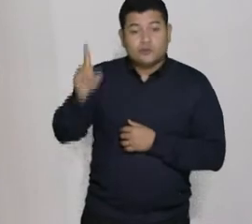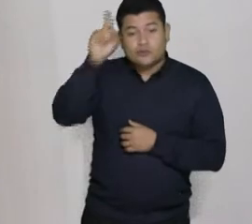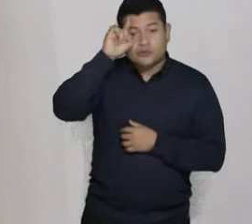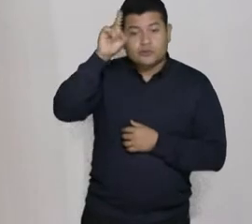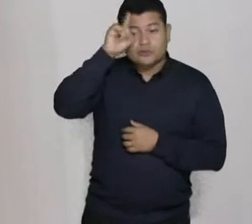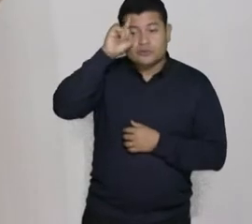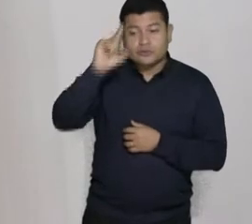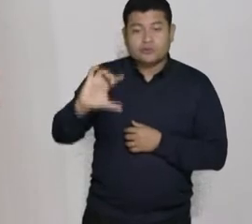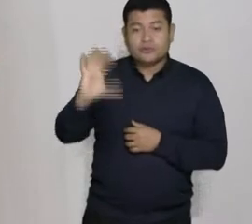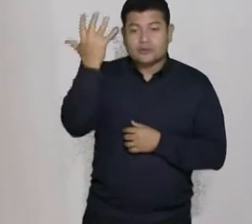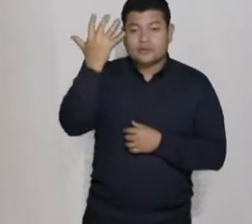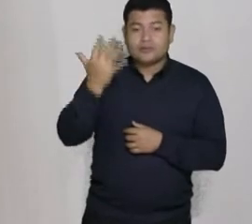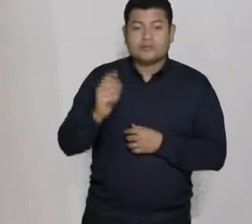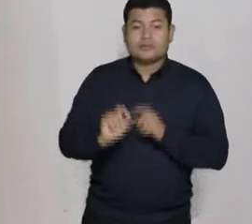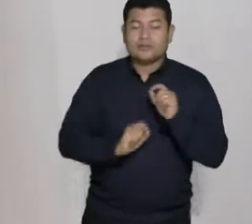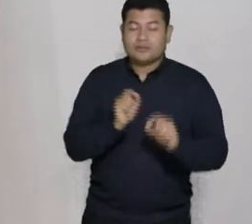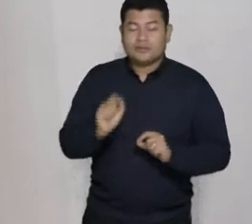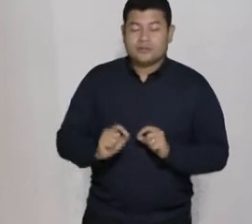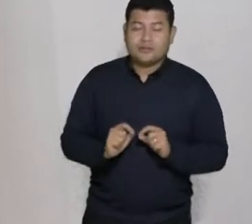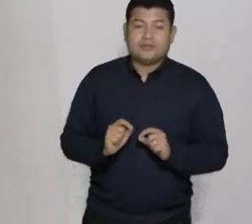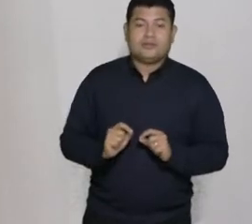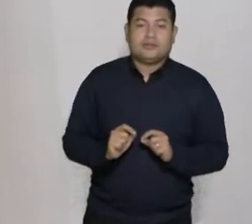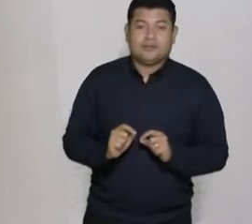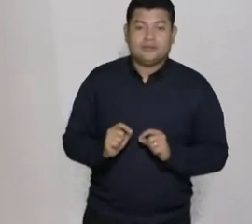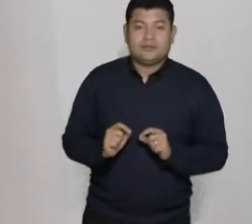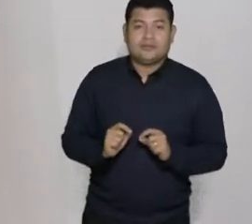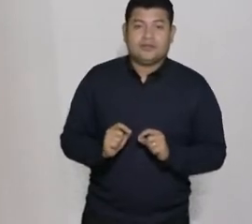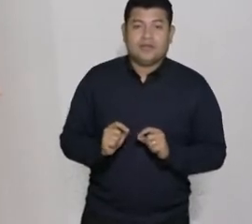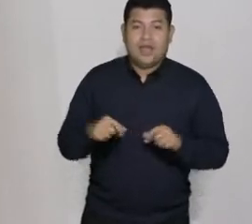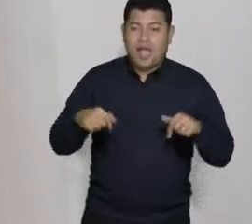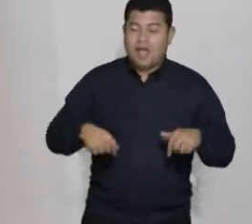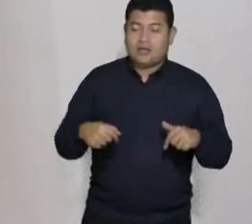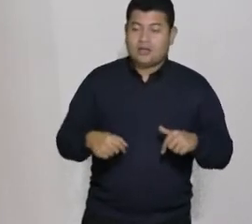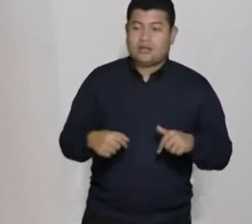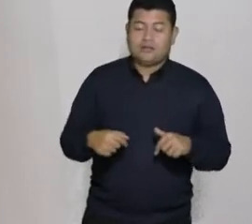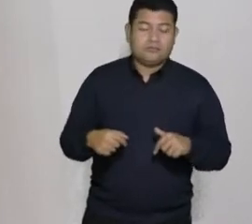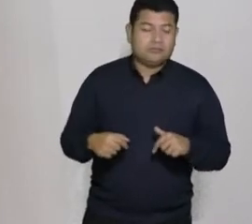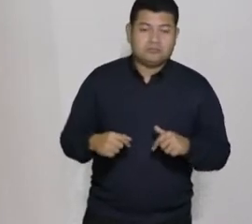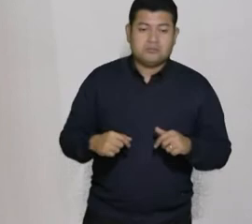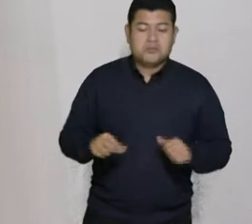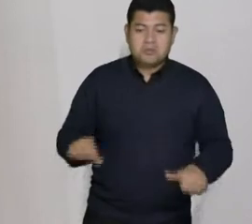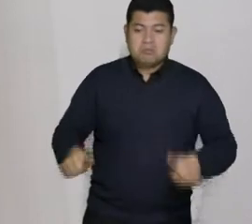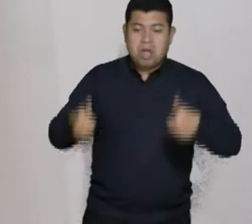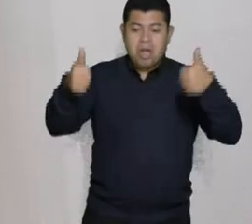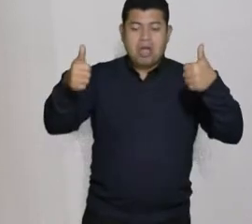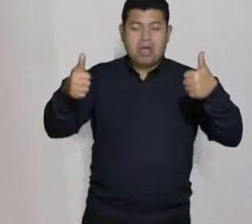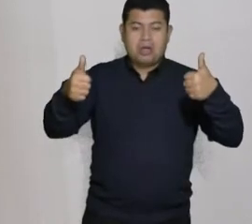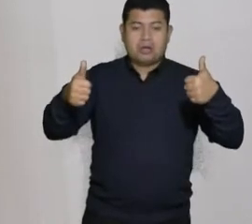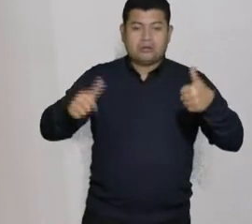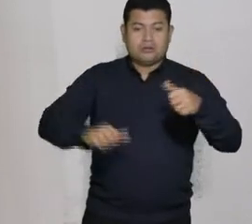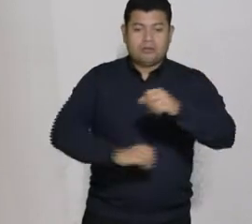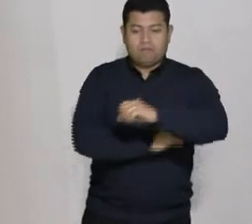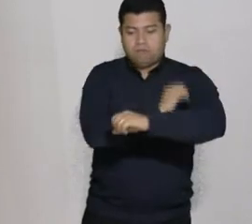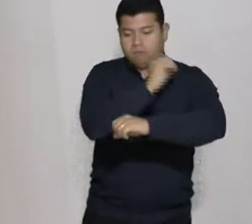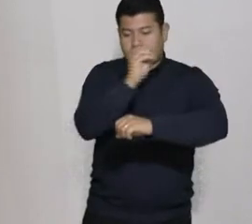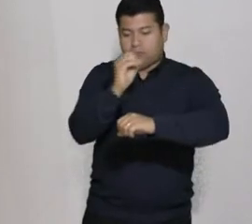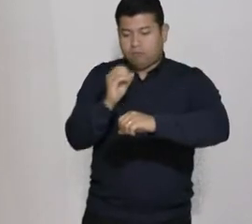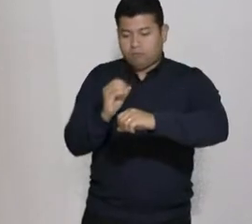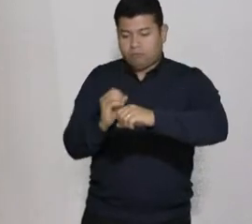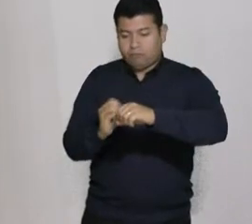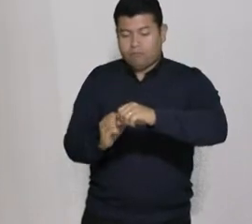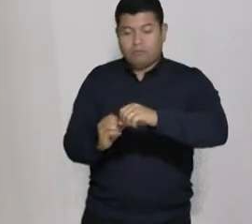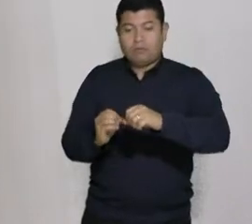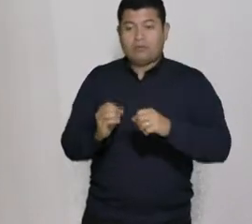na se acaba como se eu estivesse tudo bem no estado eu realmente o filho impressionado com a